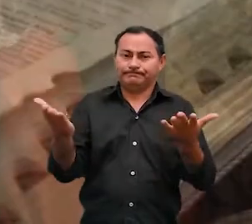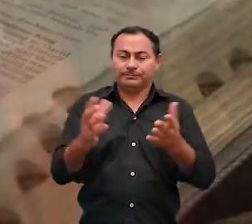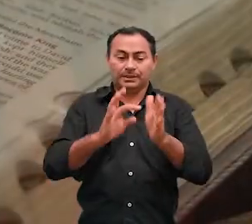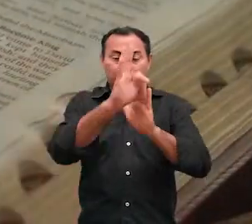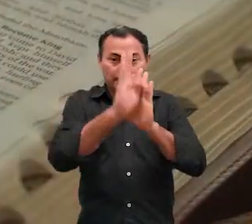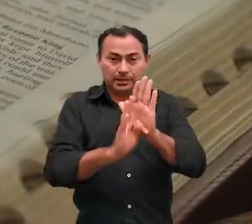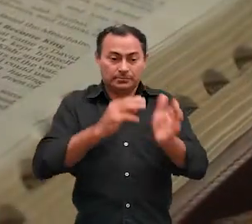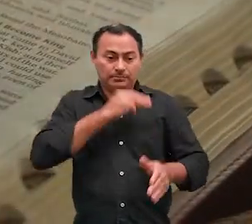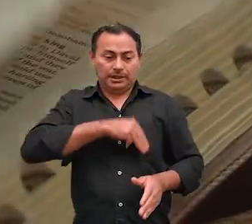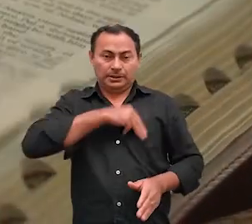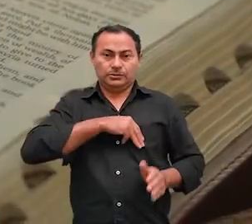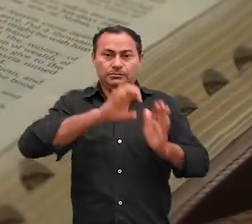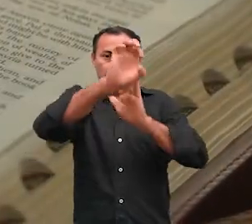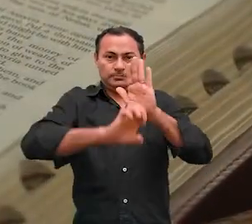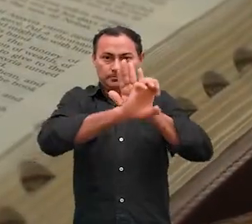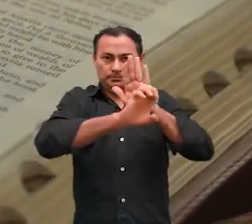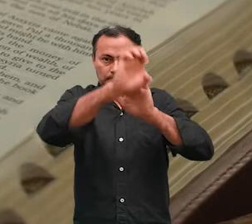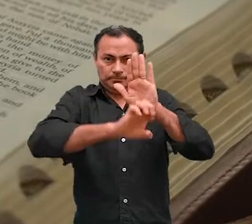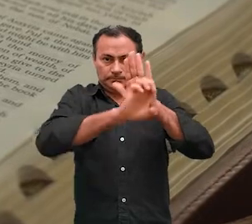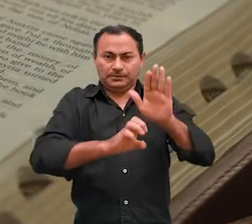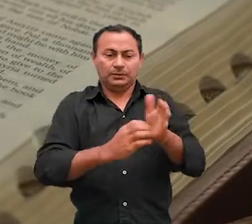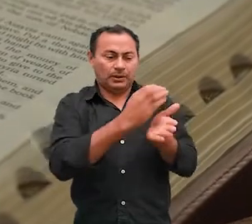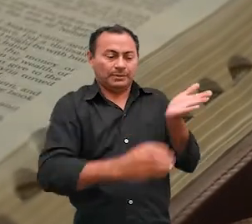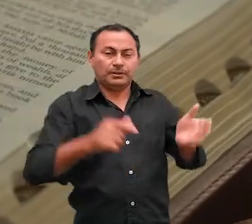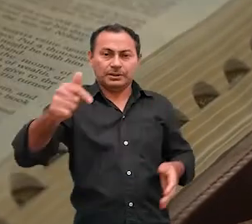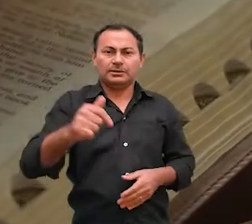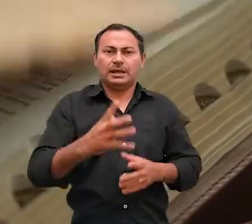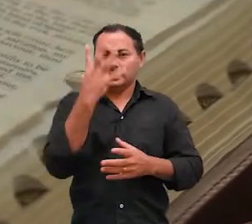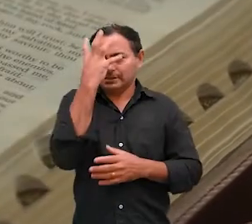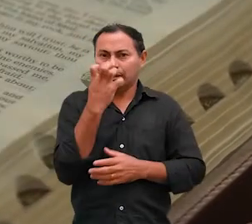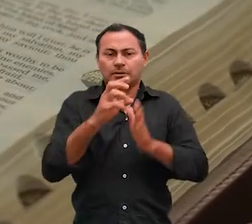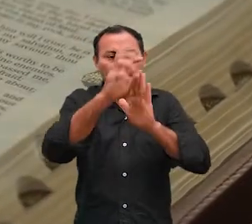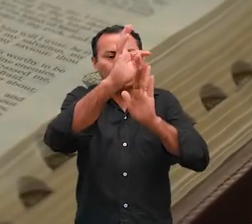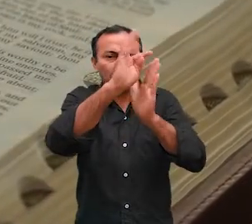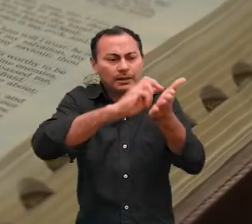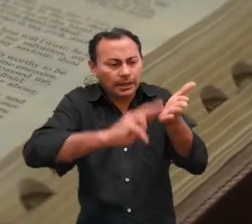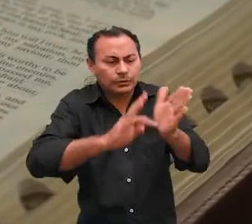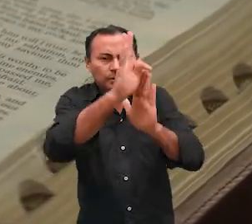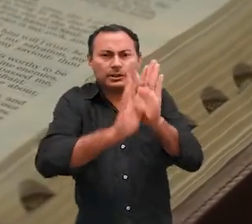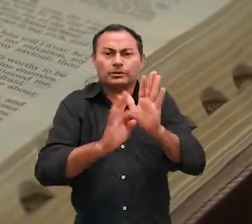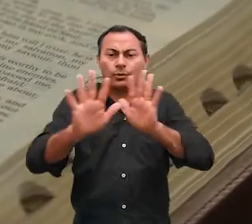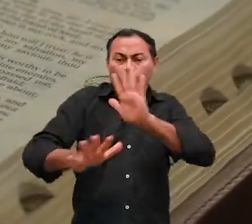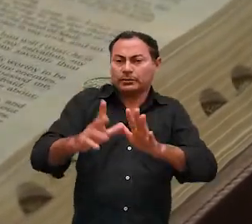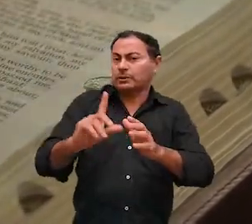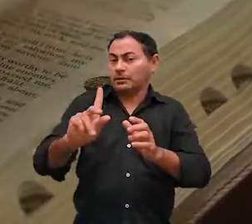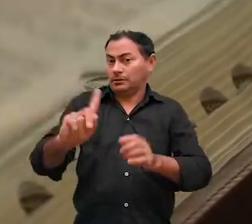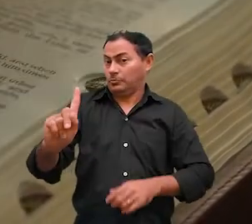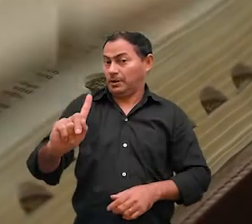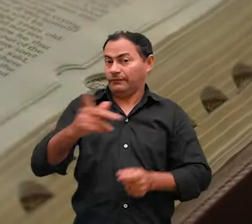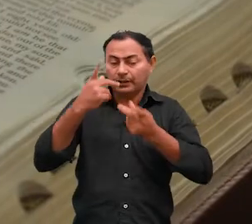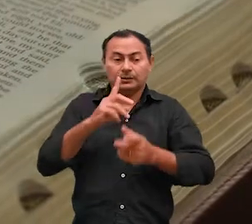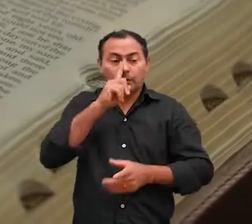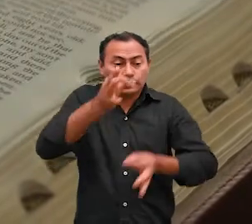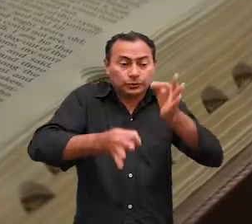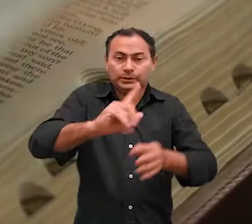essa passagem de Mateus capítulo sete é muito sério nem o texto com cuidado você vai ver não está